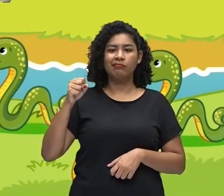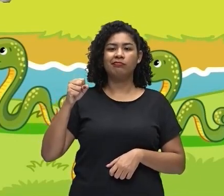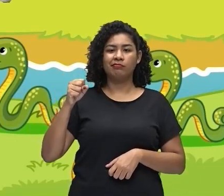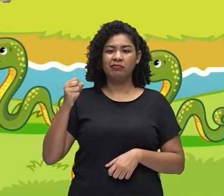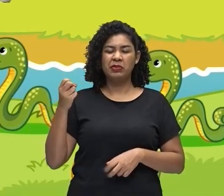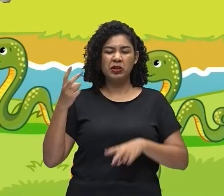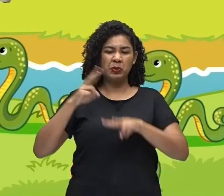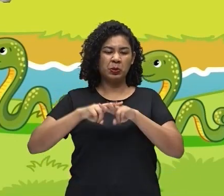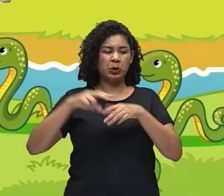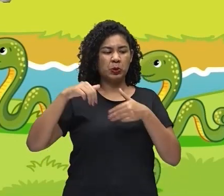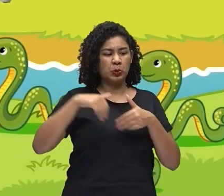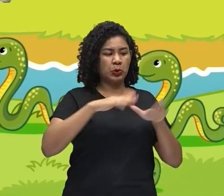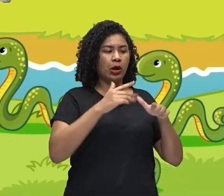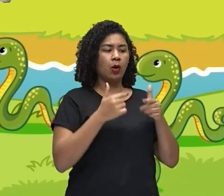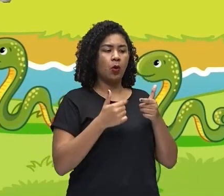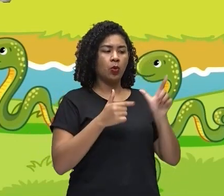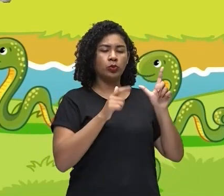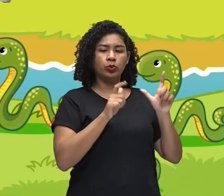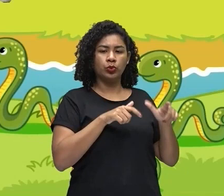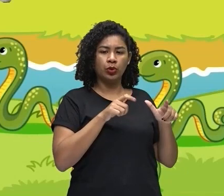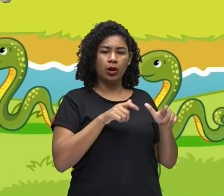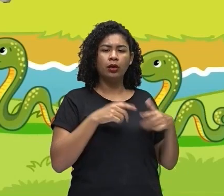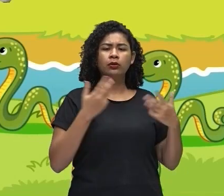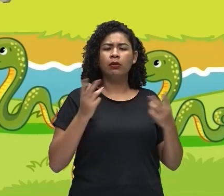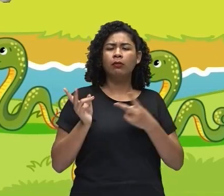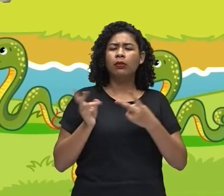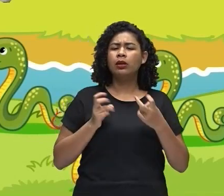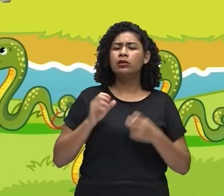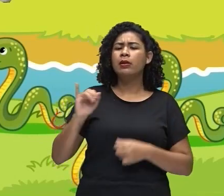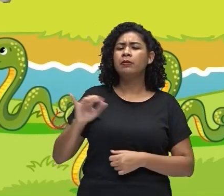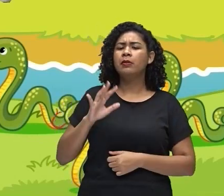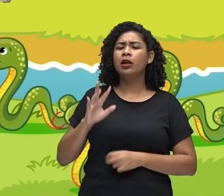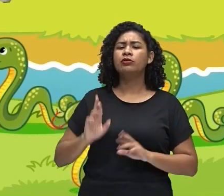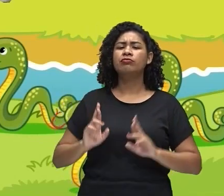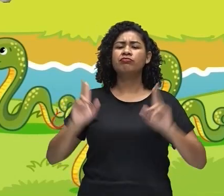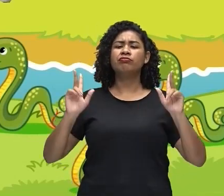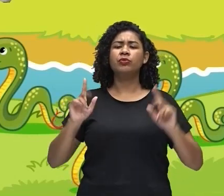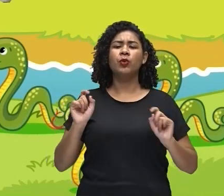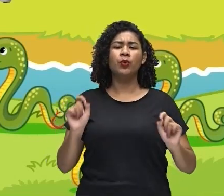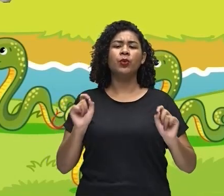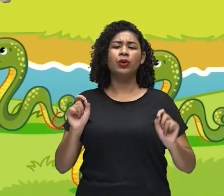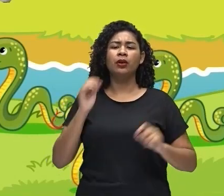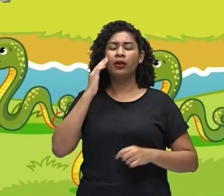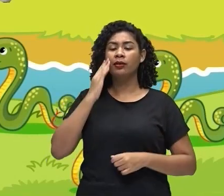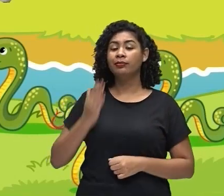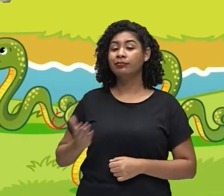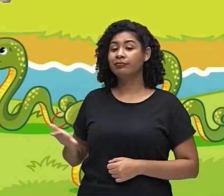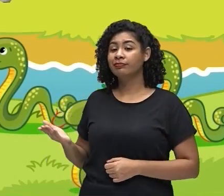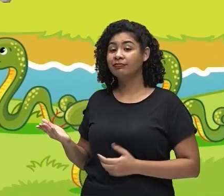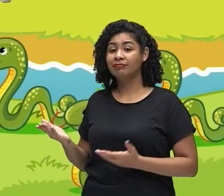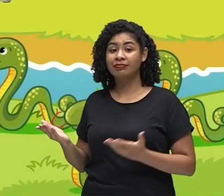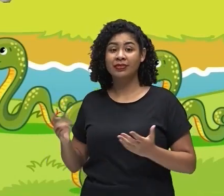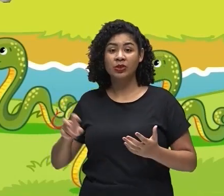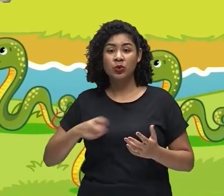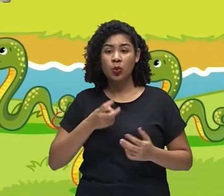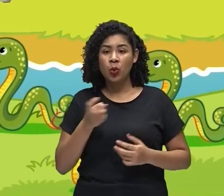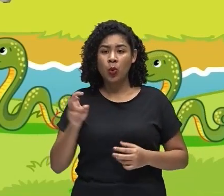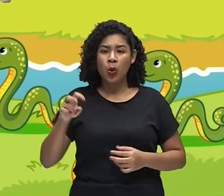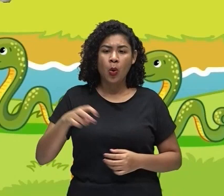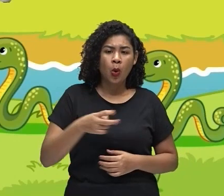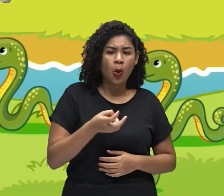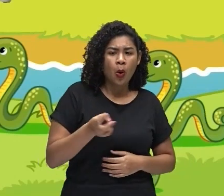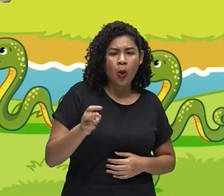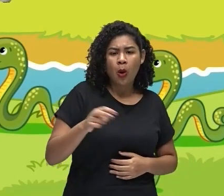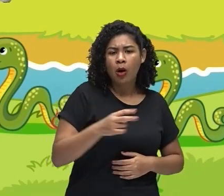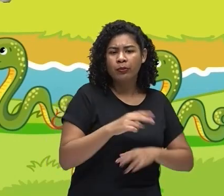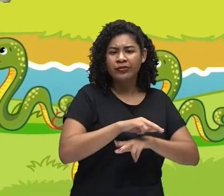seu ecossistema, o que você observou de diferente aí na nossa imagem? Olha aí embaixo, olha a quantidade de cobra que surgiu, né? Então